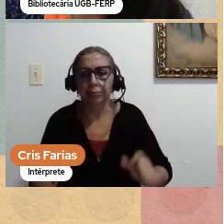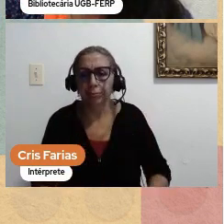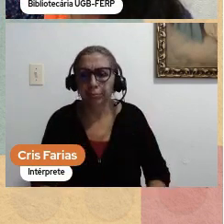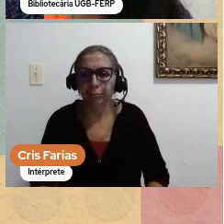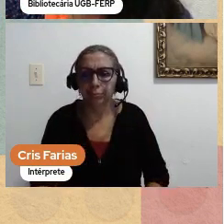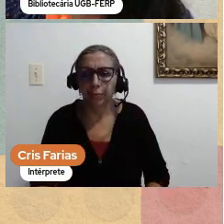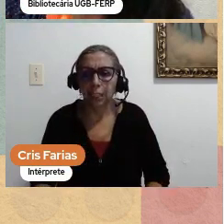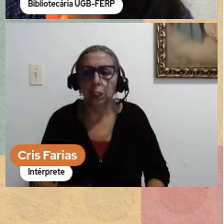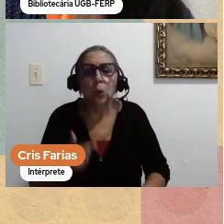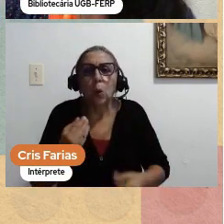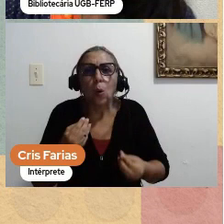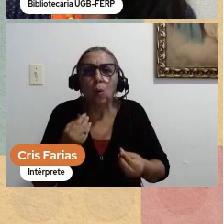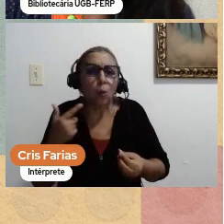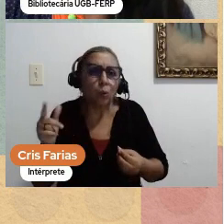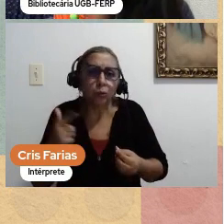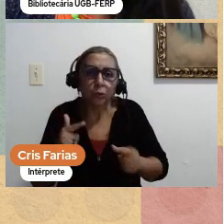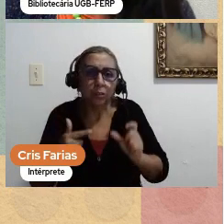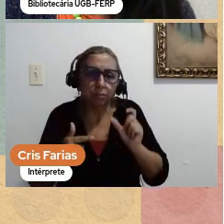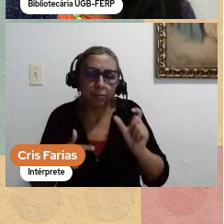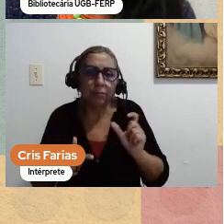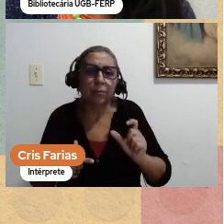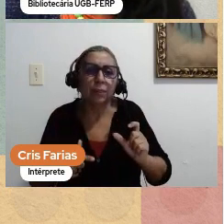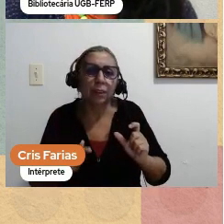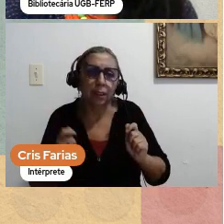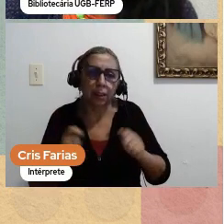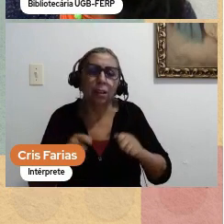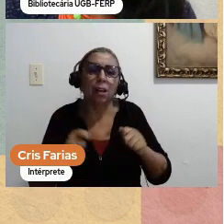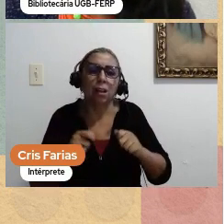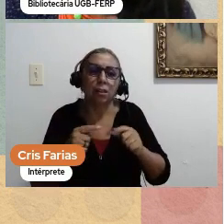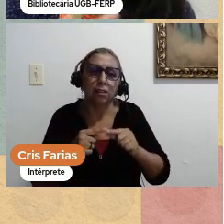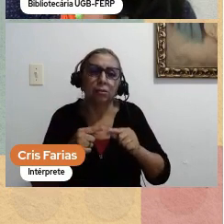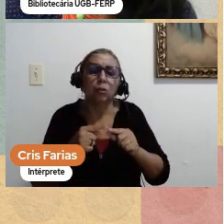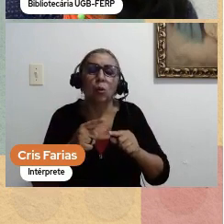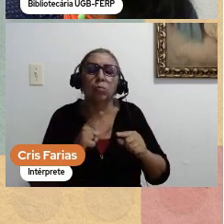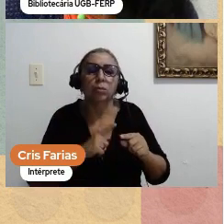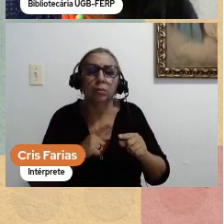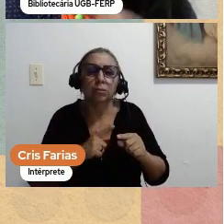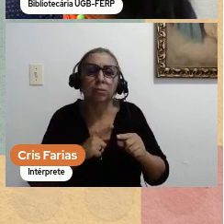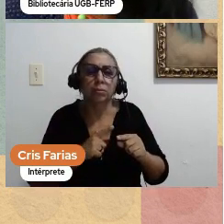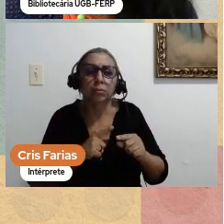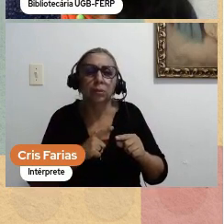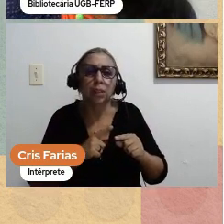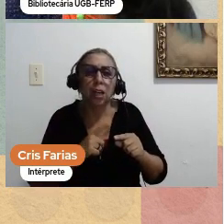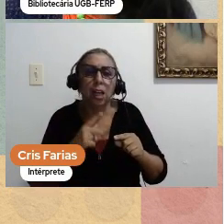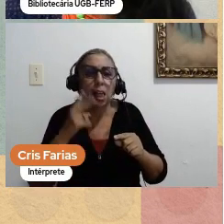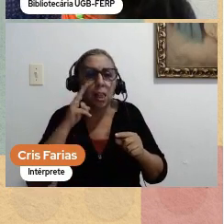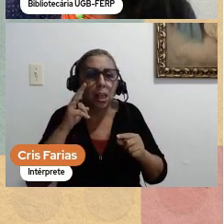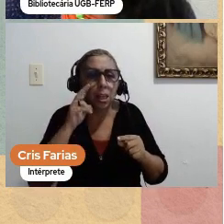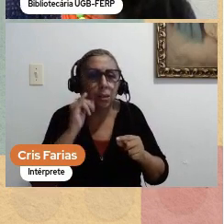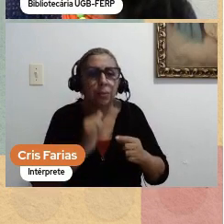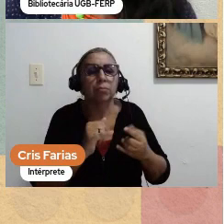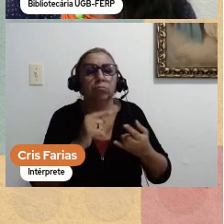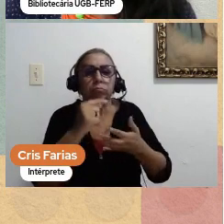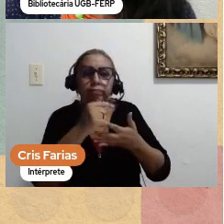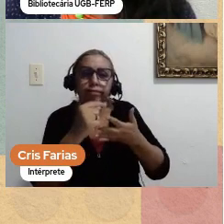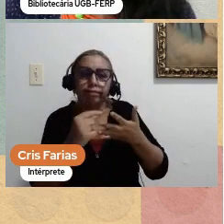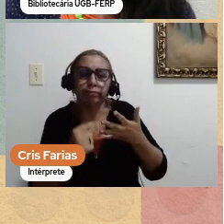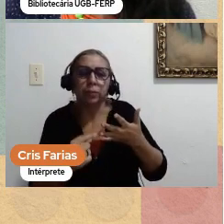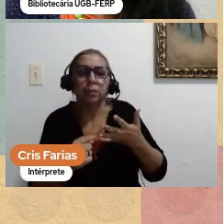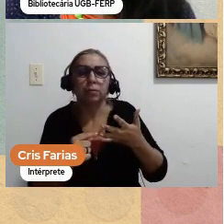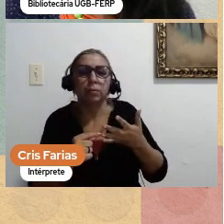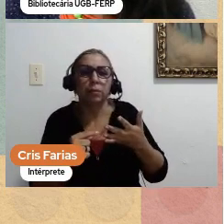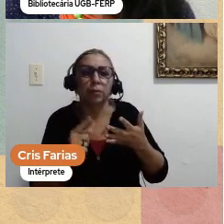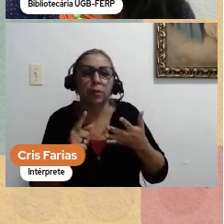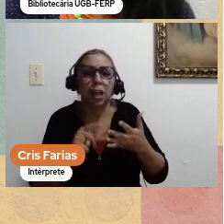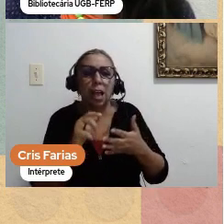não tem outra maneira, porque ele atende, né, nesse sentido de as recomendações, as diretrizes para